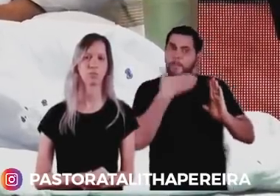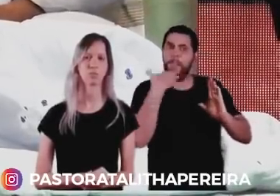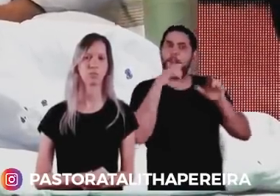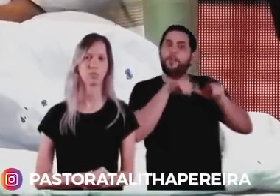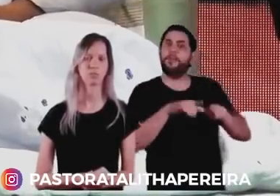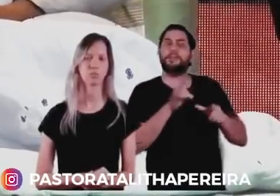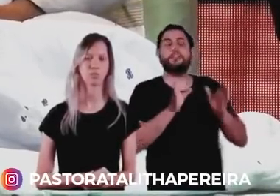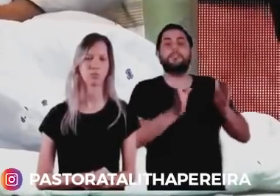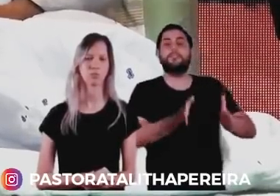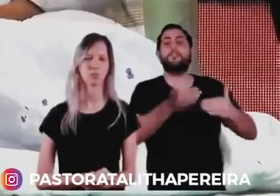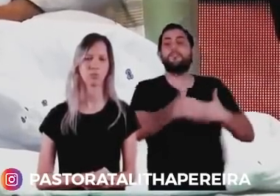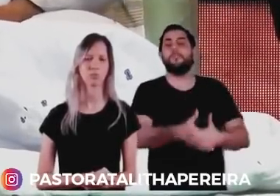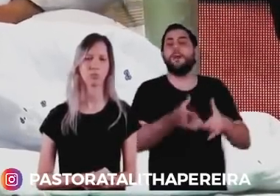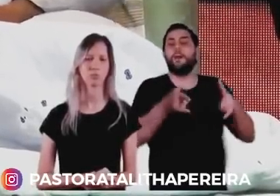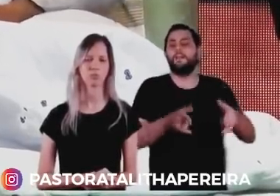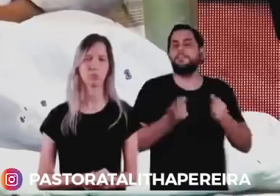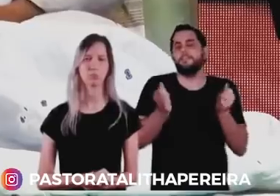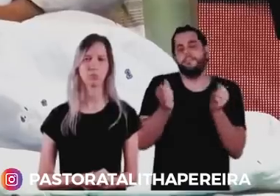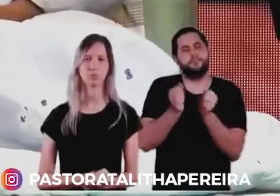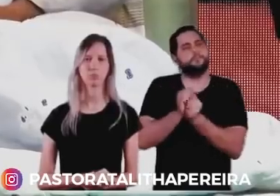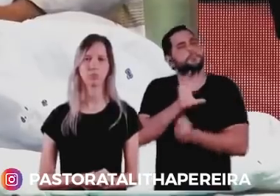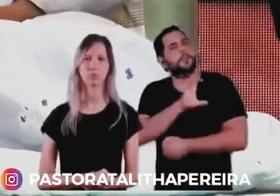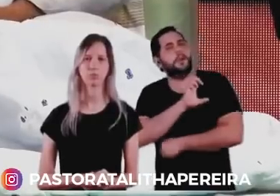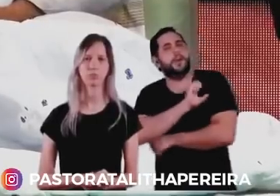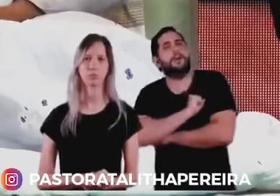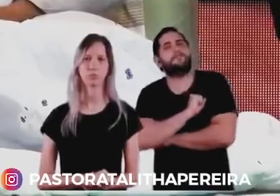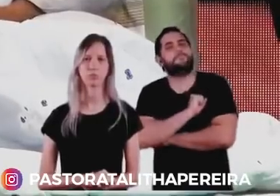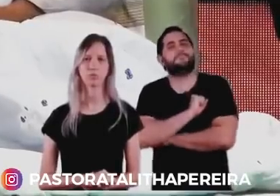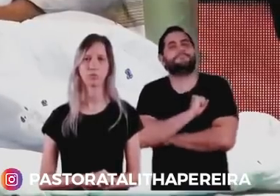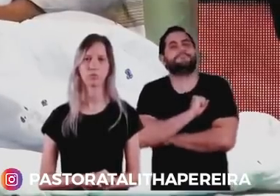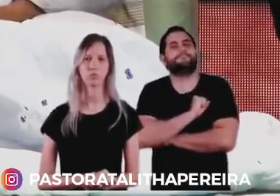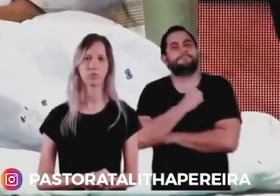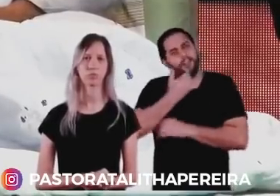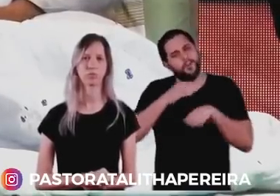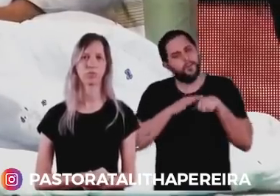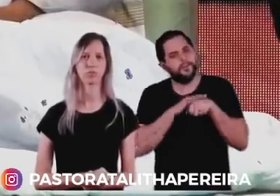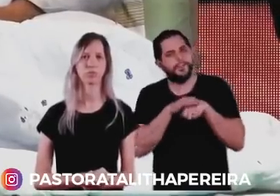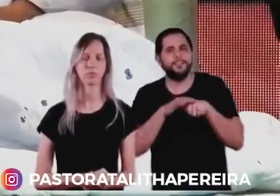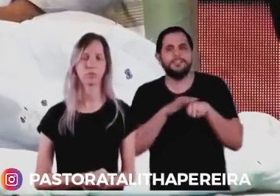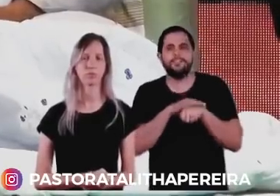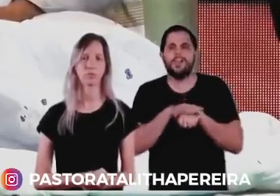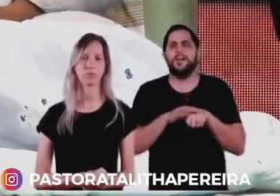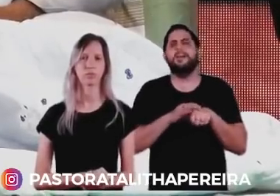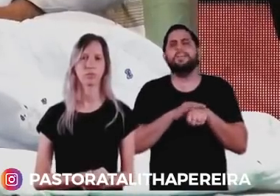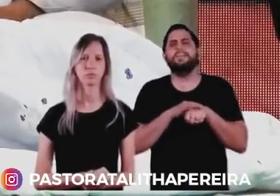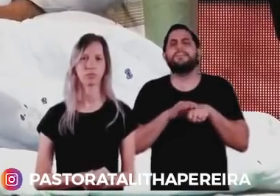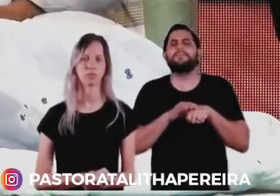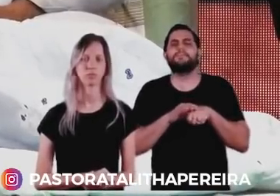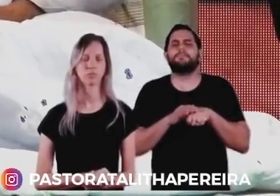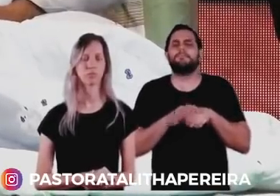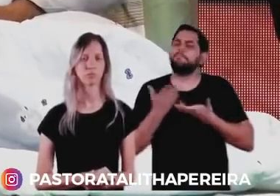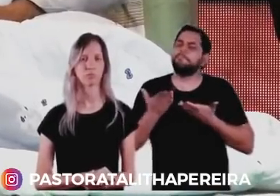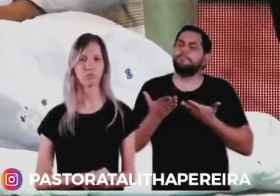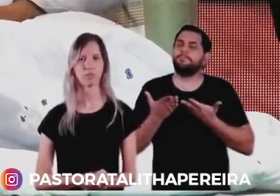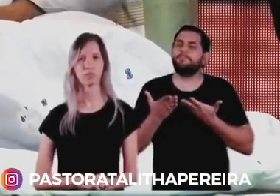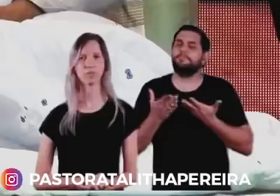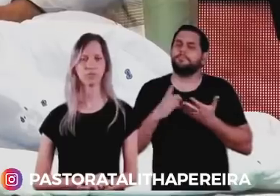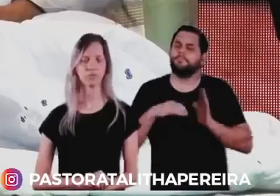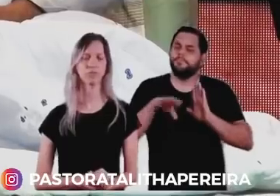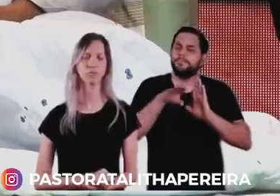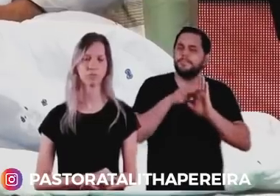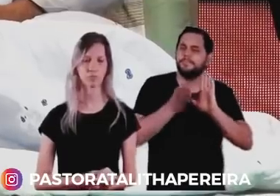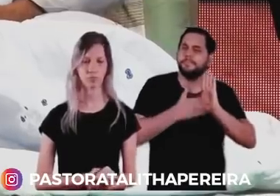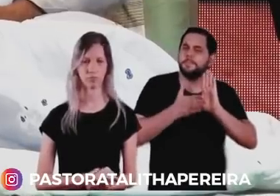ser no quarto, você, seu amor, ali dialogando e colocando